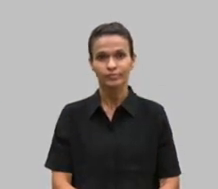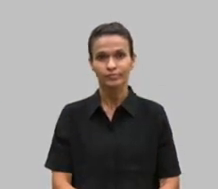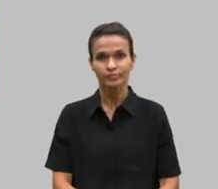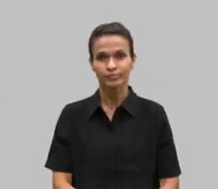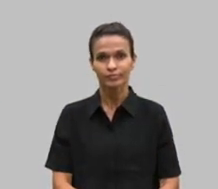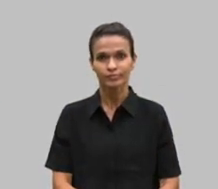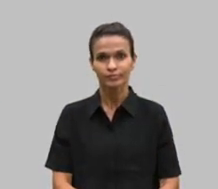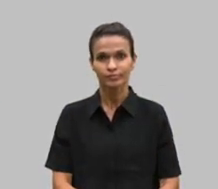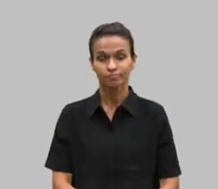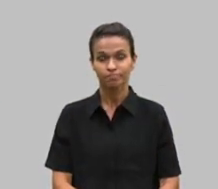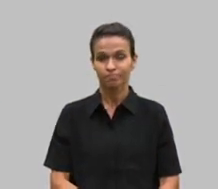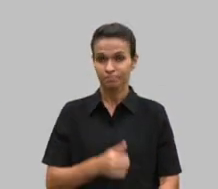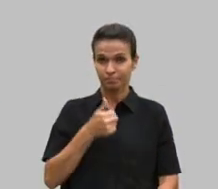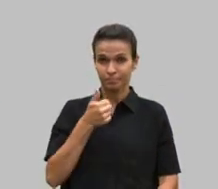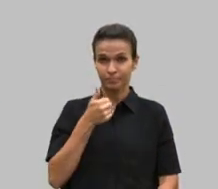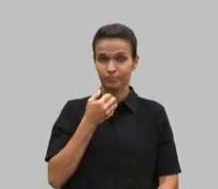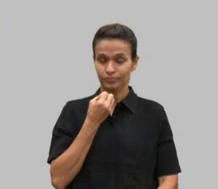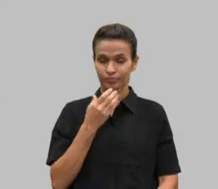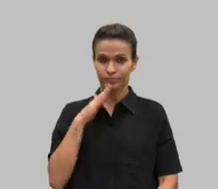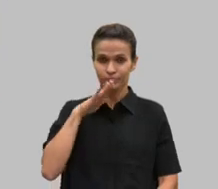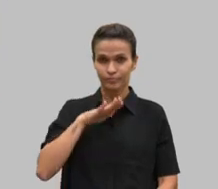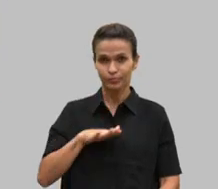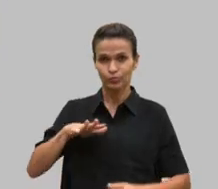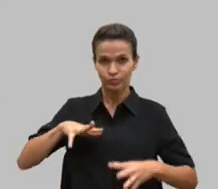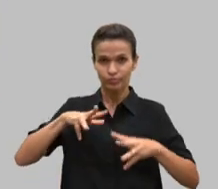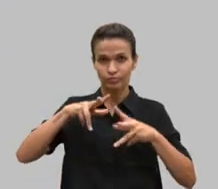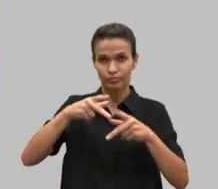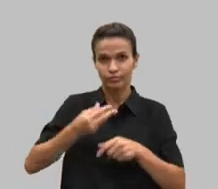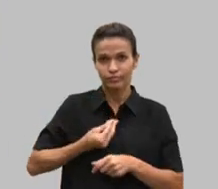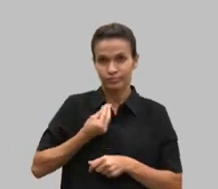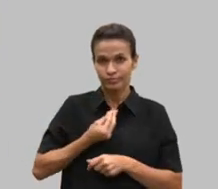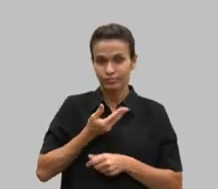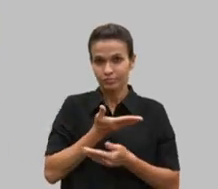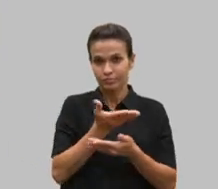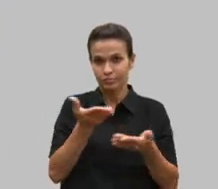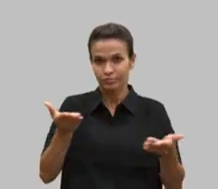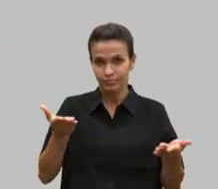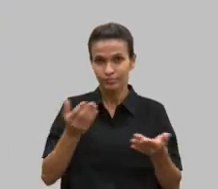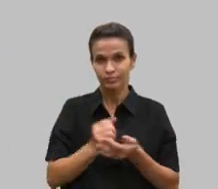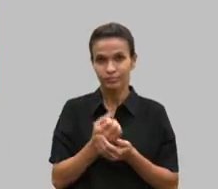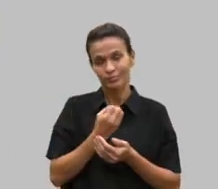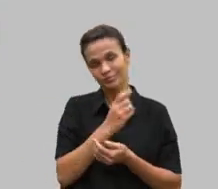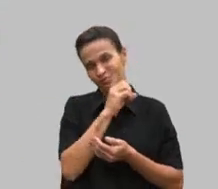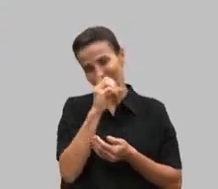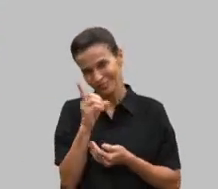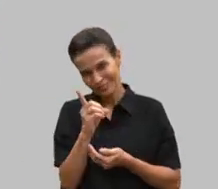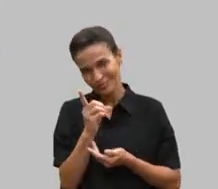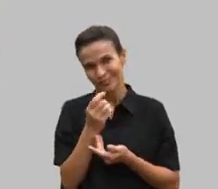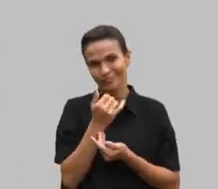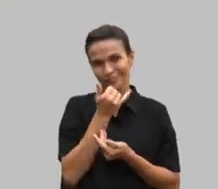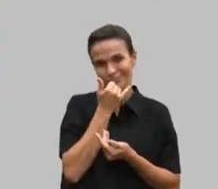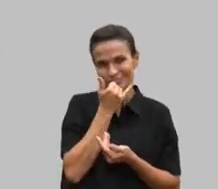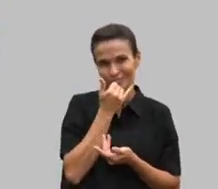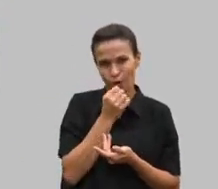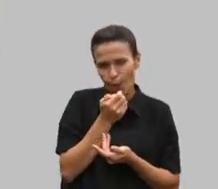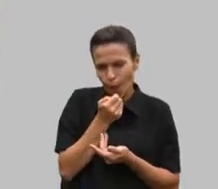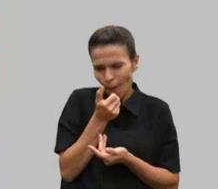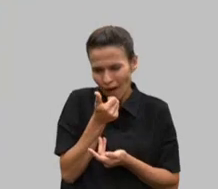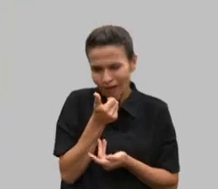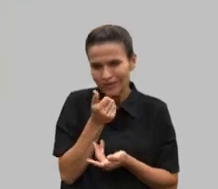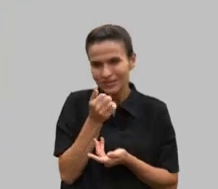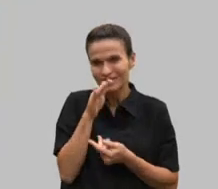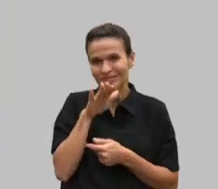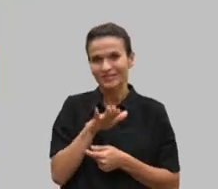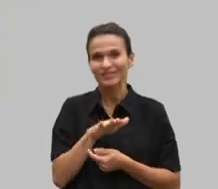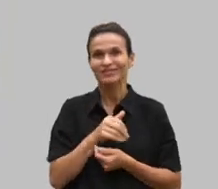primeiramente muito boa tarde para todo mundo que tá aí Bom dia na verdade né já tá quase na tarde tão perdendo tempo aqui